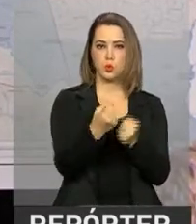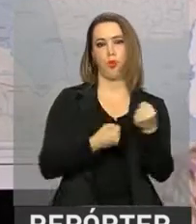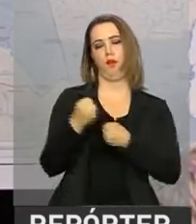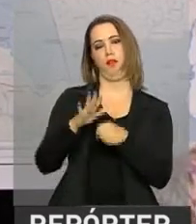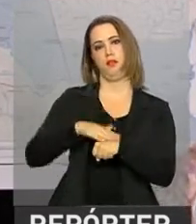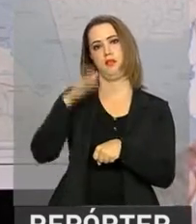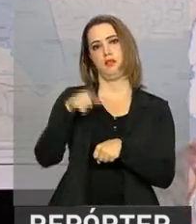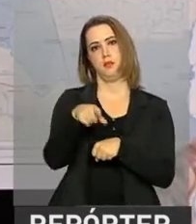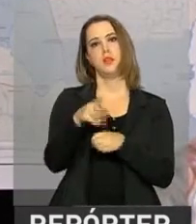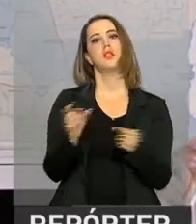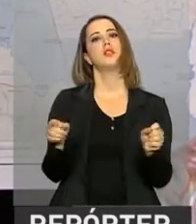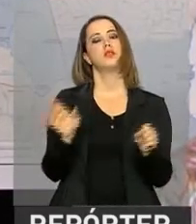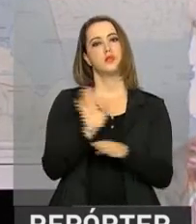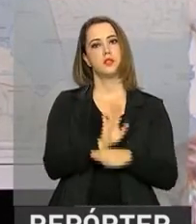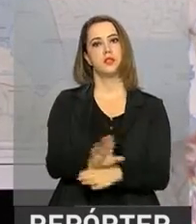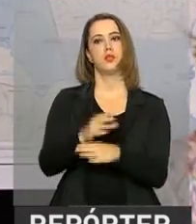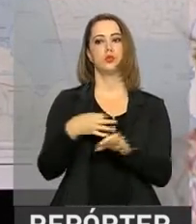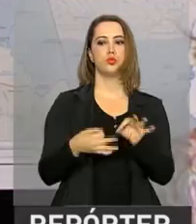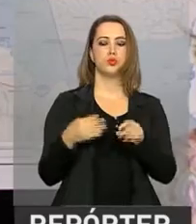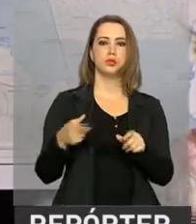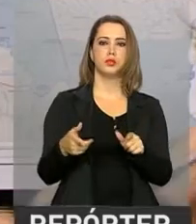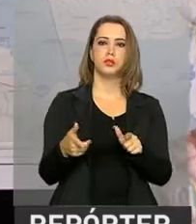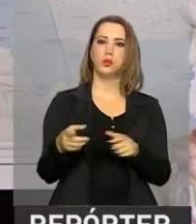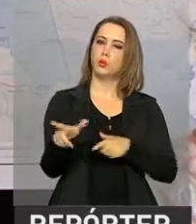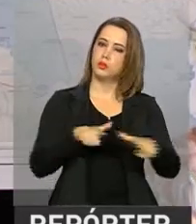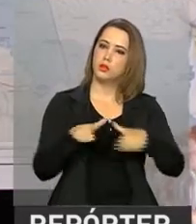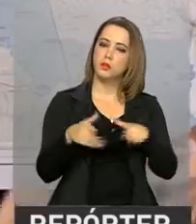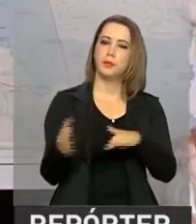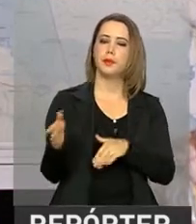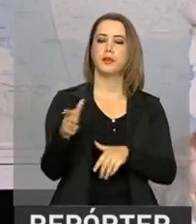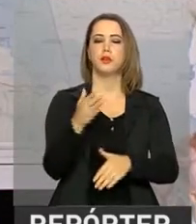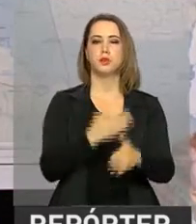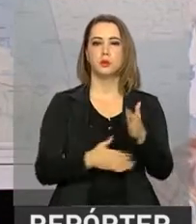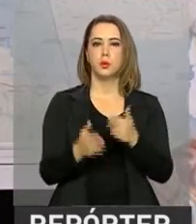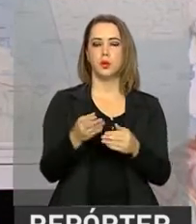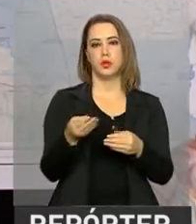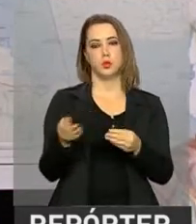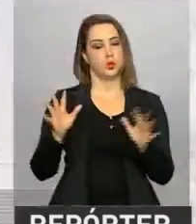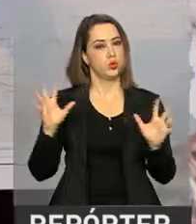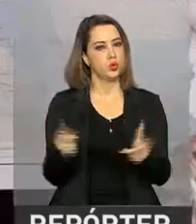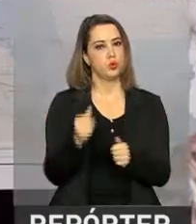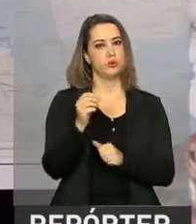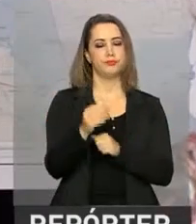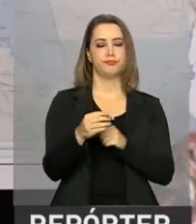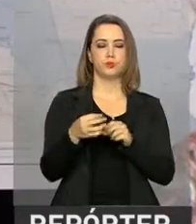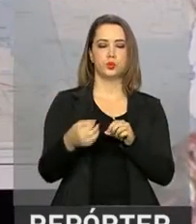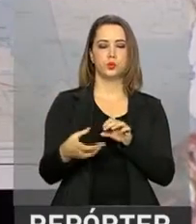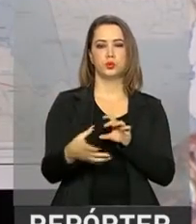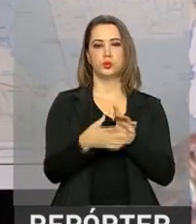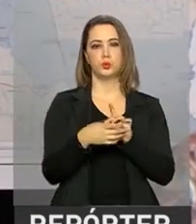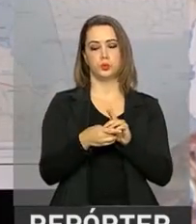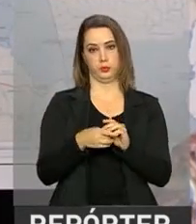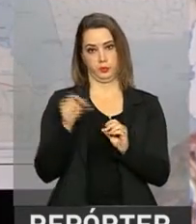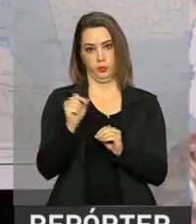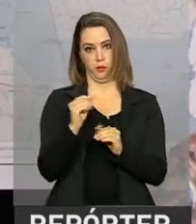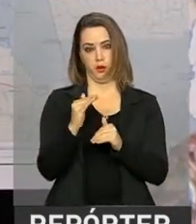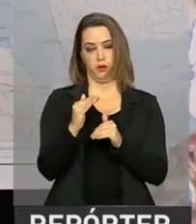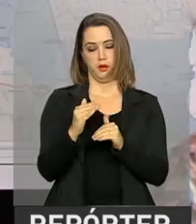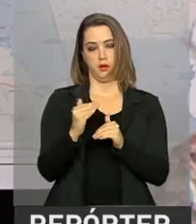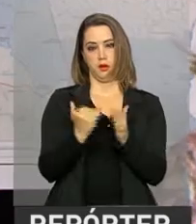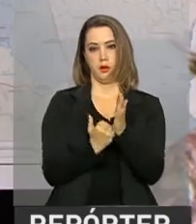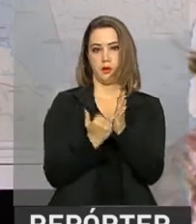expandir a exportação de veículos você expande a produção em toda a cadeia esse aumento de exportação